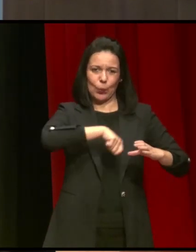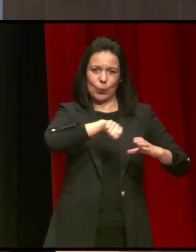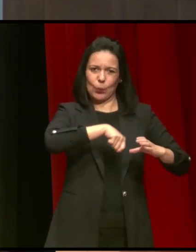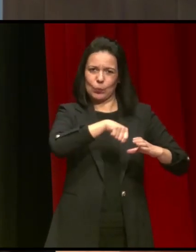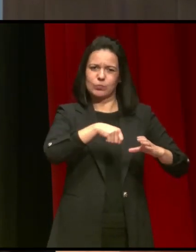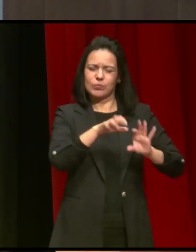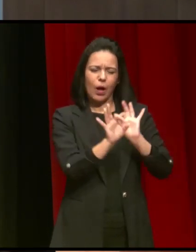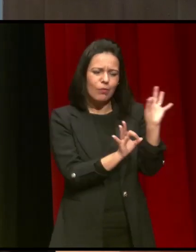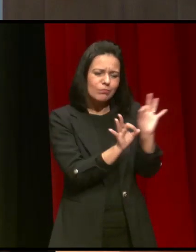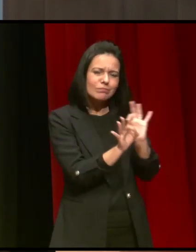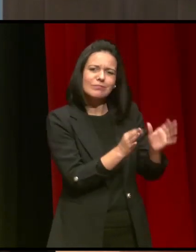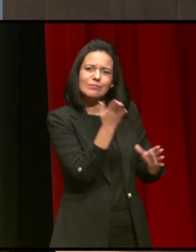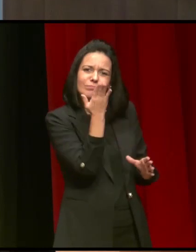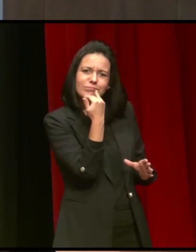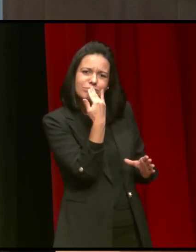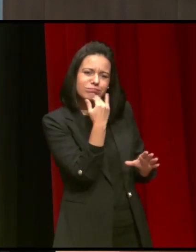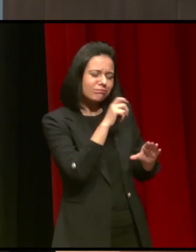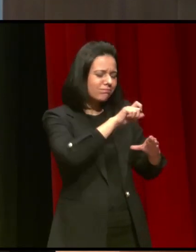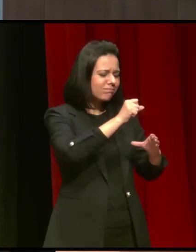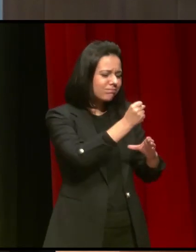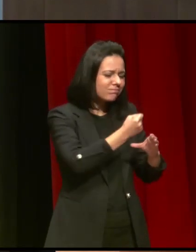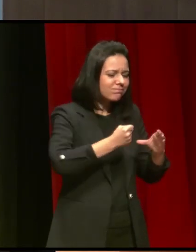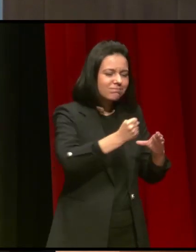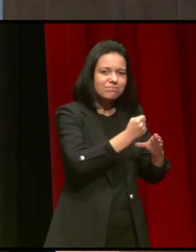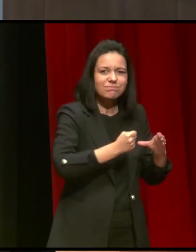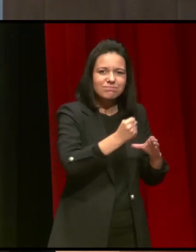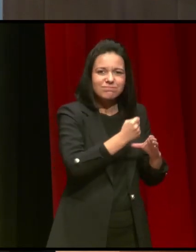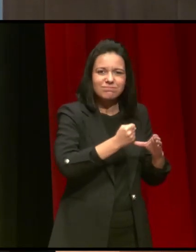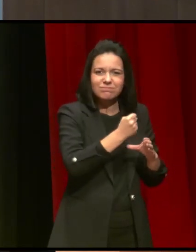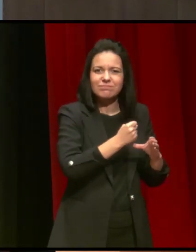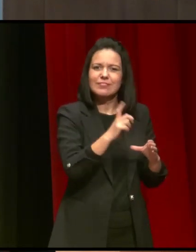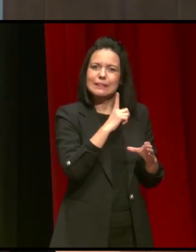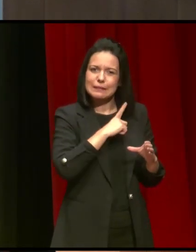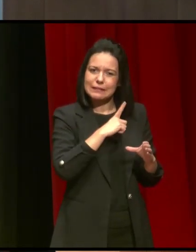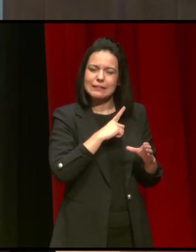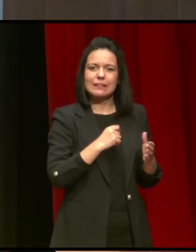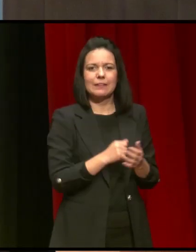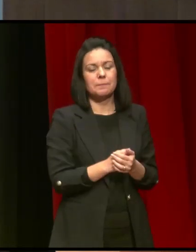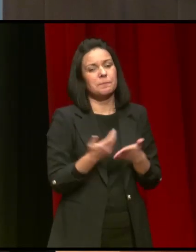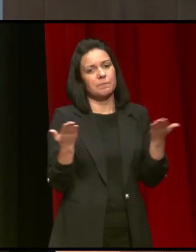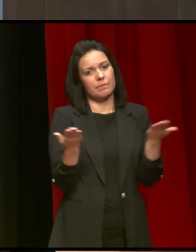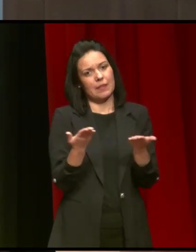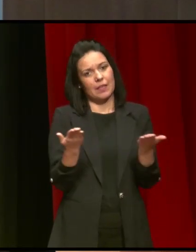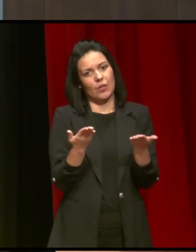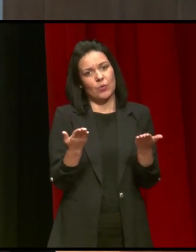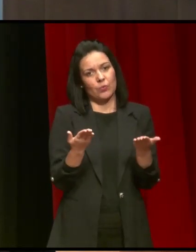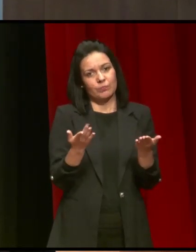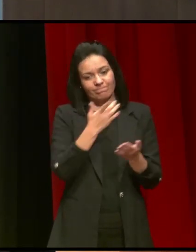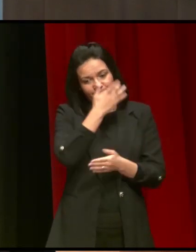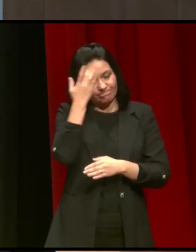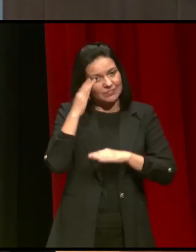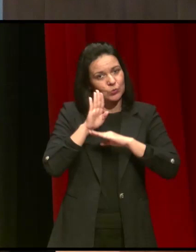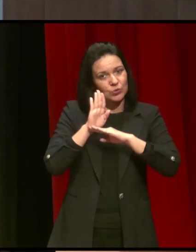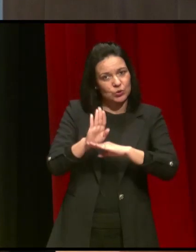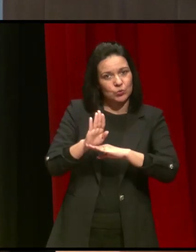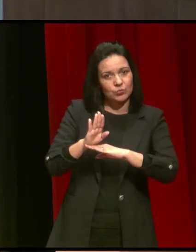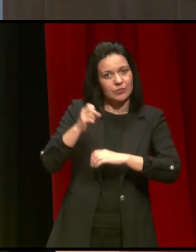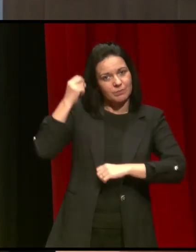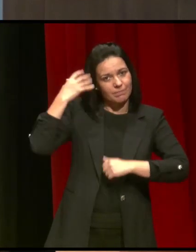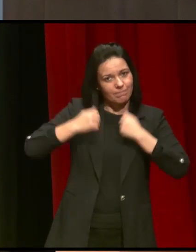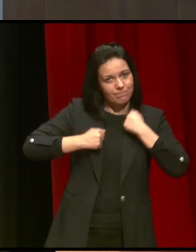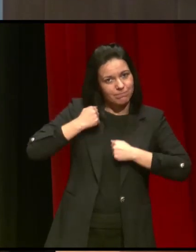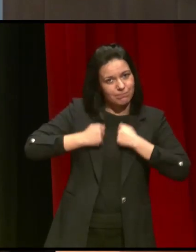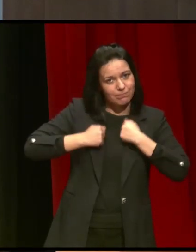Fazendo comida e tal. E hoje minha sogra, ela tem alguém que faz cuidar dela, né? Dá banho nela e tal. Ela tem 88, a cabeça dela